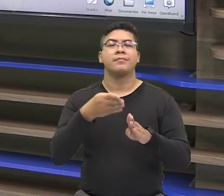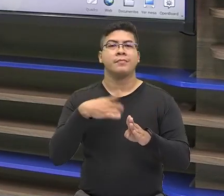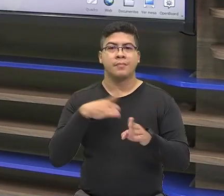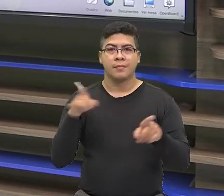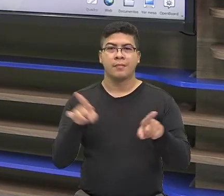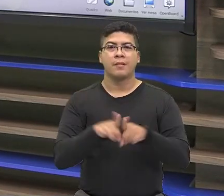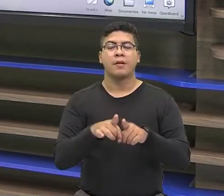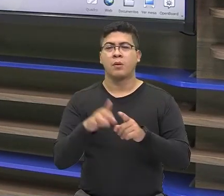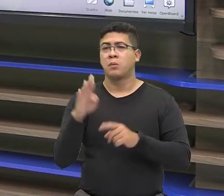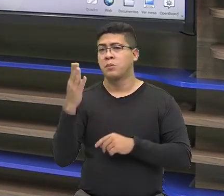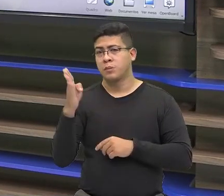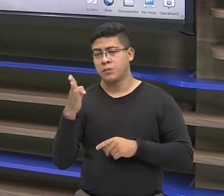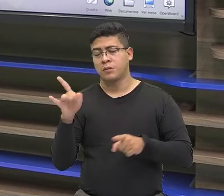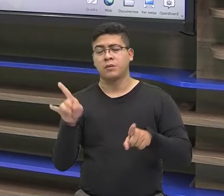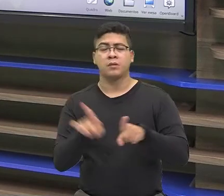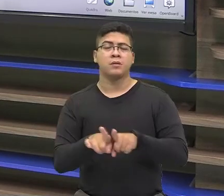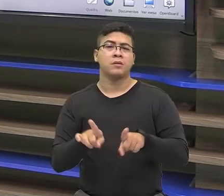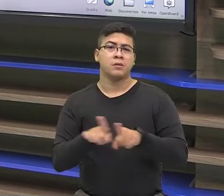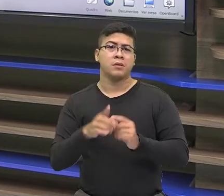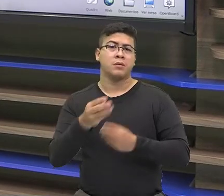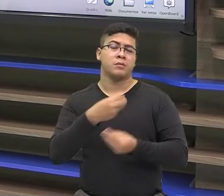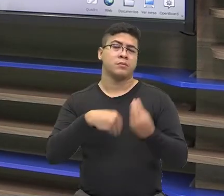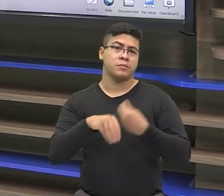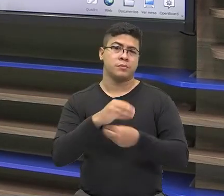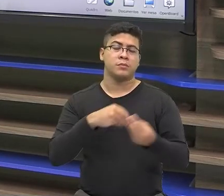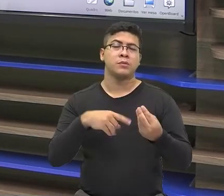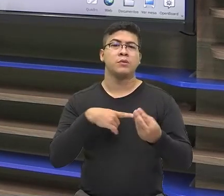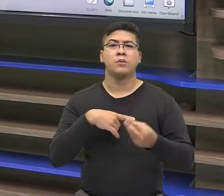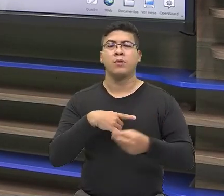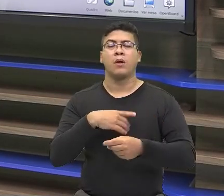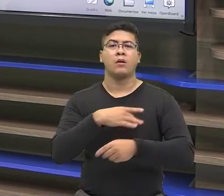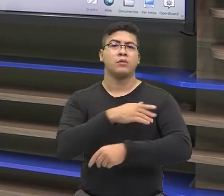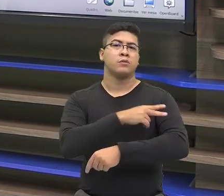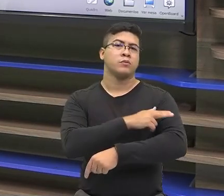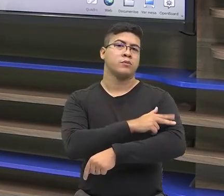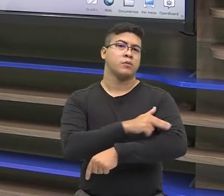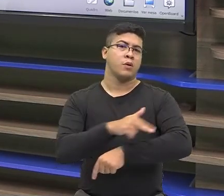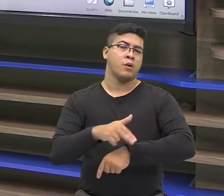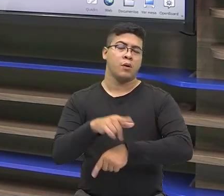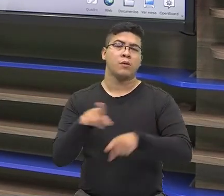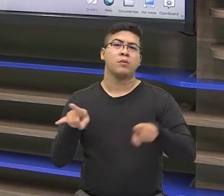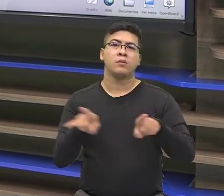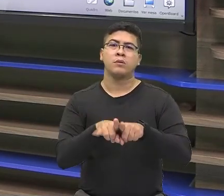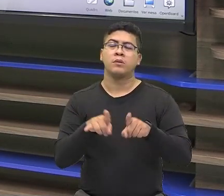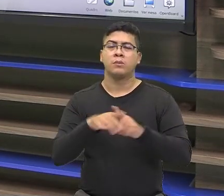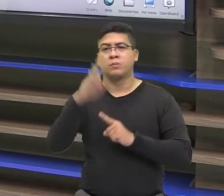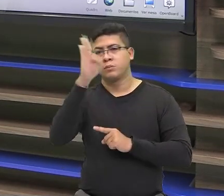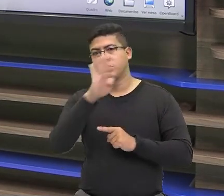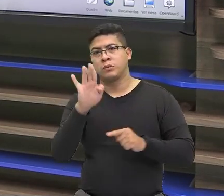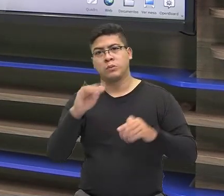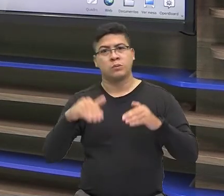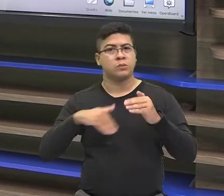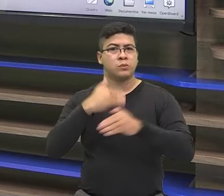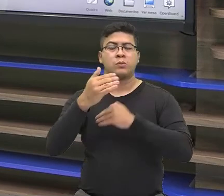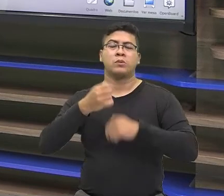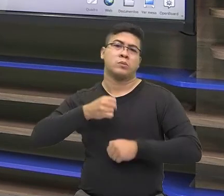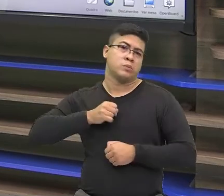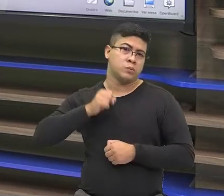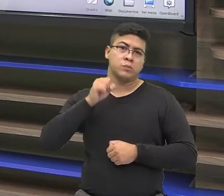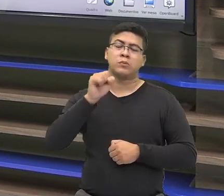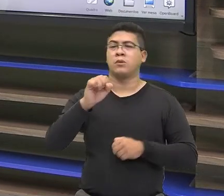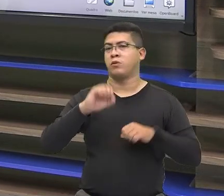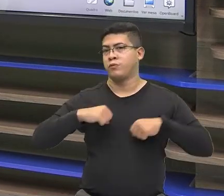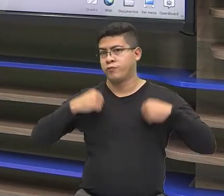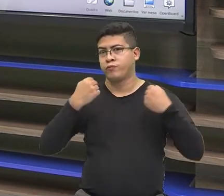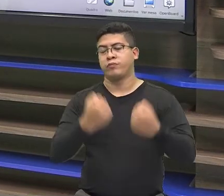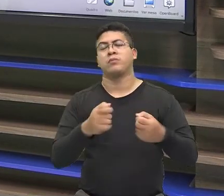determinismo biológico, né, a respeito ali da mistura de raças, que ele não levava o povo brasileiro a ser um povo heróico, nem um povo